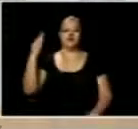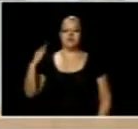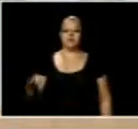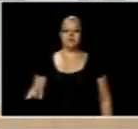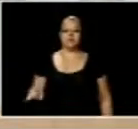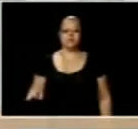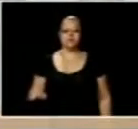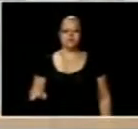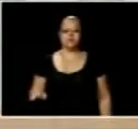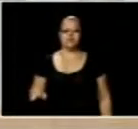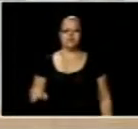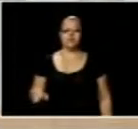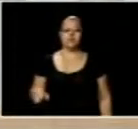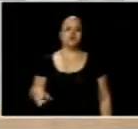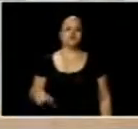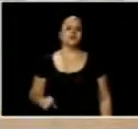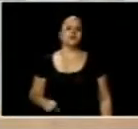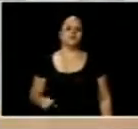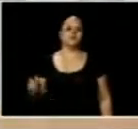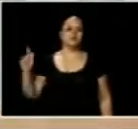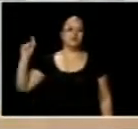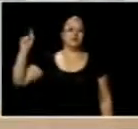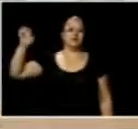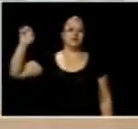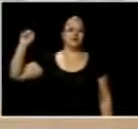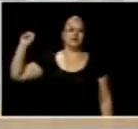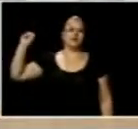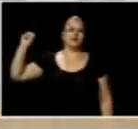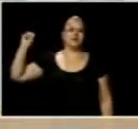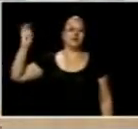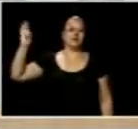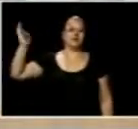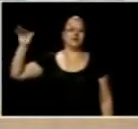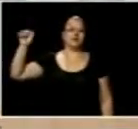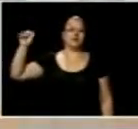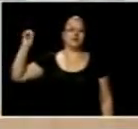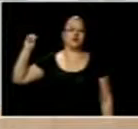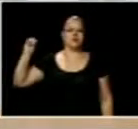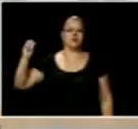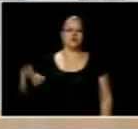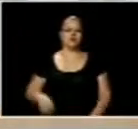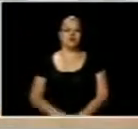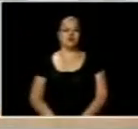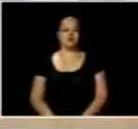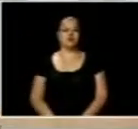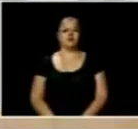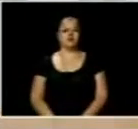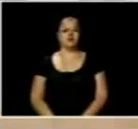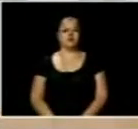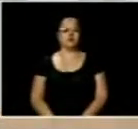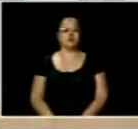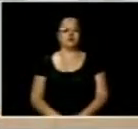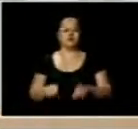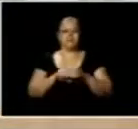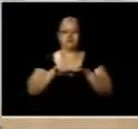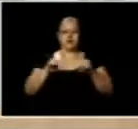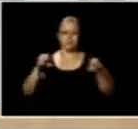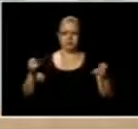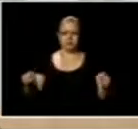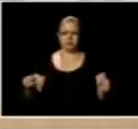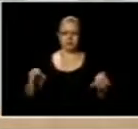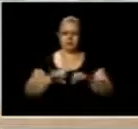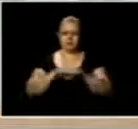ser o melhor administrador, diplomas e mais diplomas, com o modelo que se